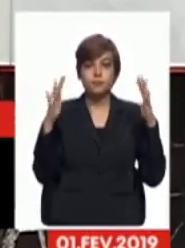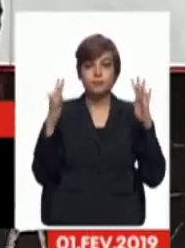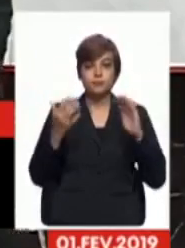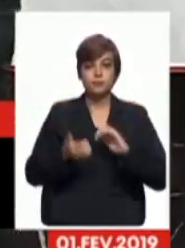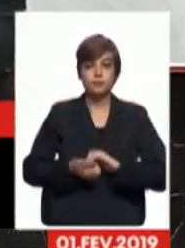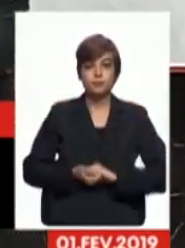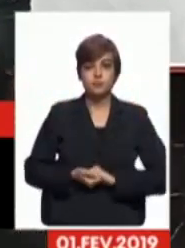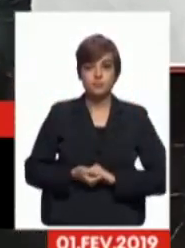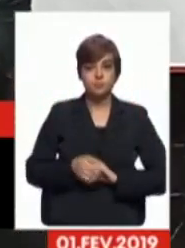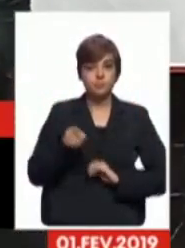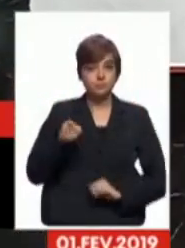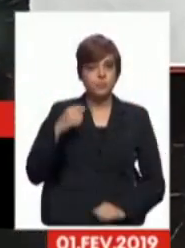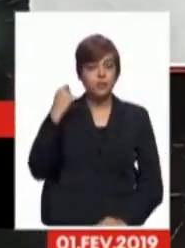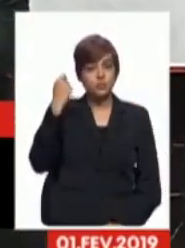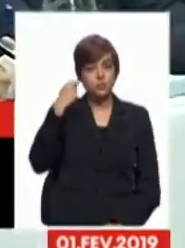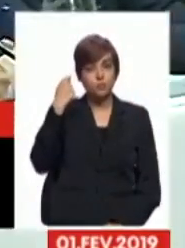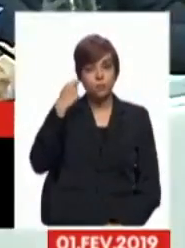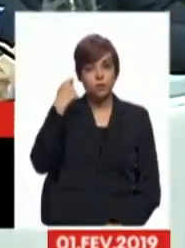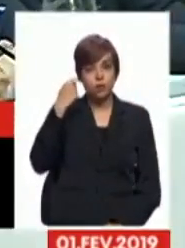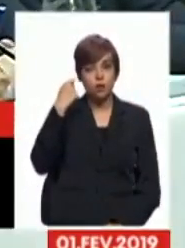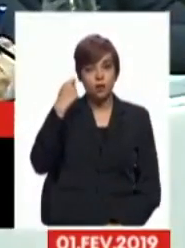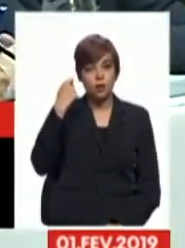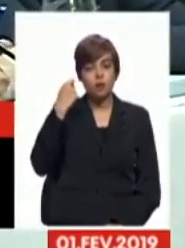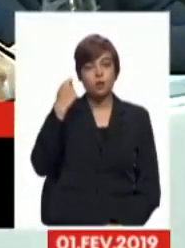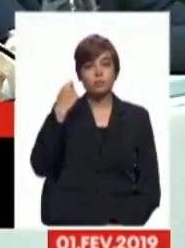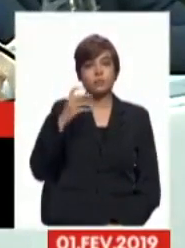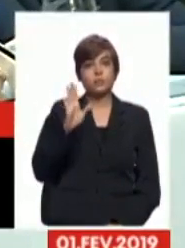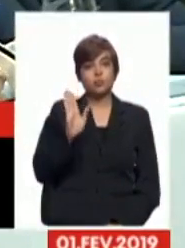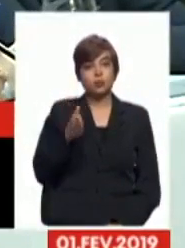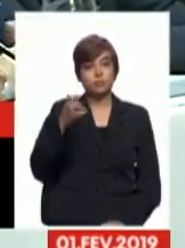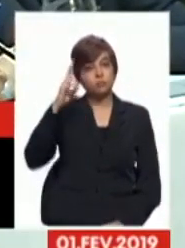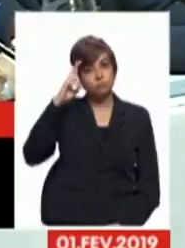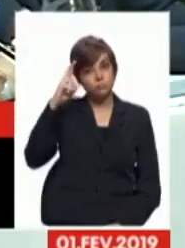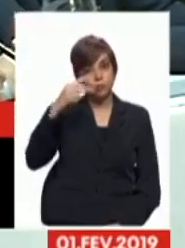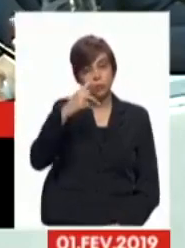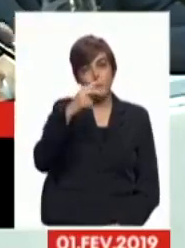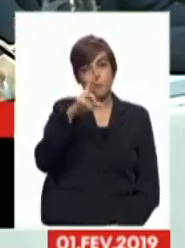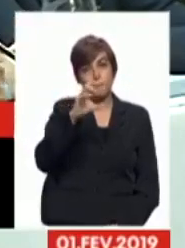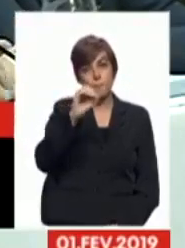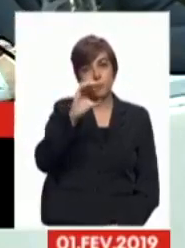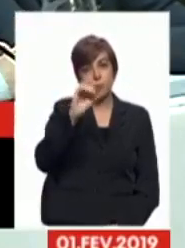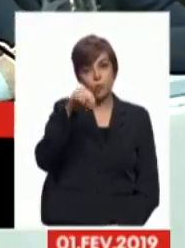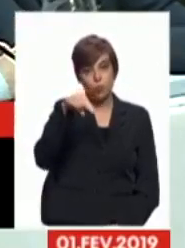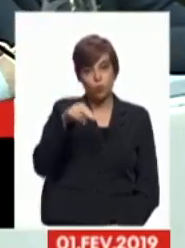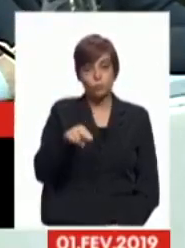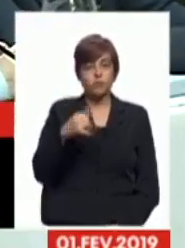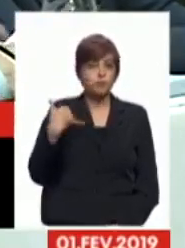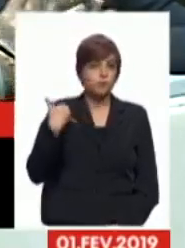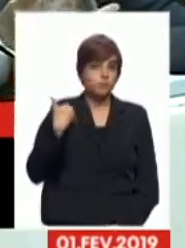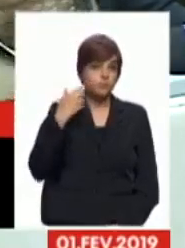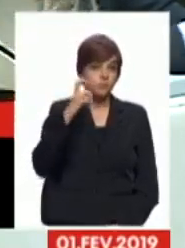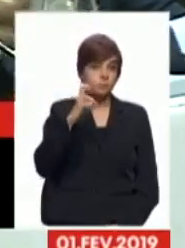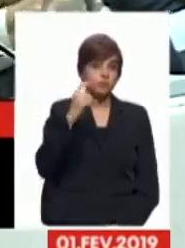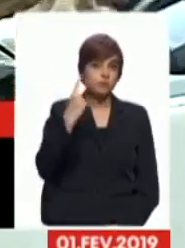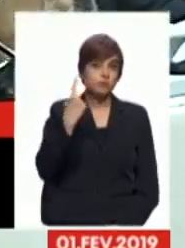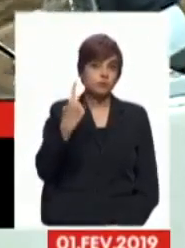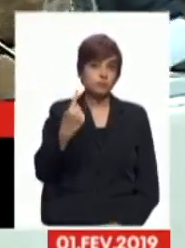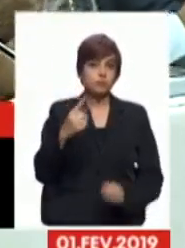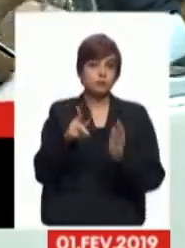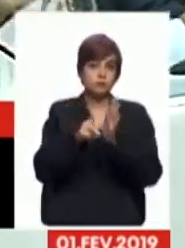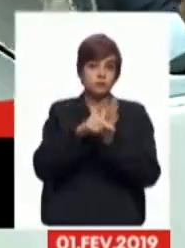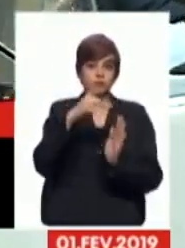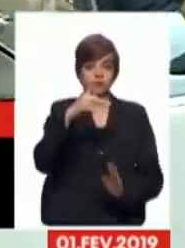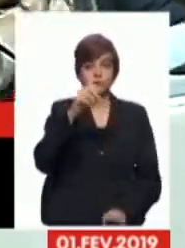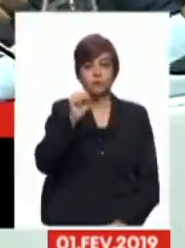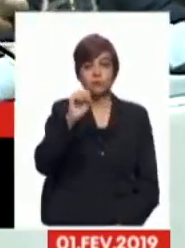O advogado e ex-diretor do PROCON Municipal de Itaúna, Gustavo Mitre, tem 51 anos e foi eleito pelo PSC para o